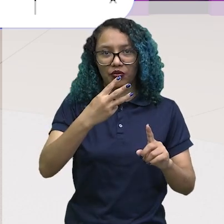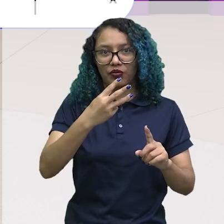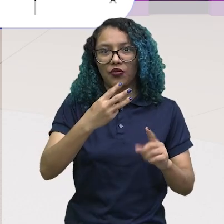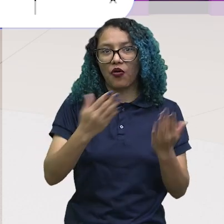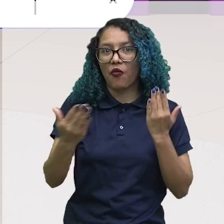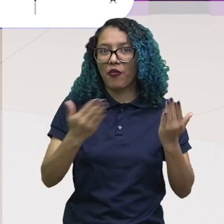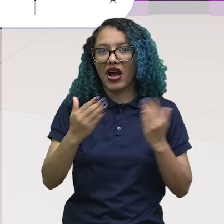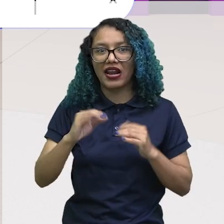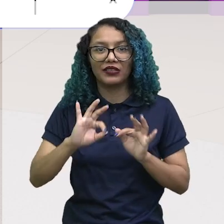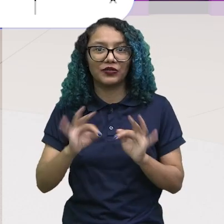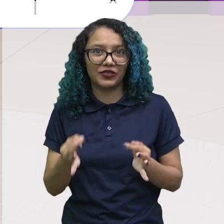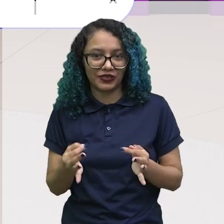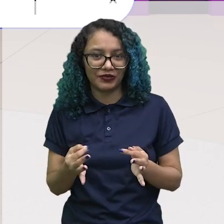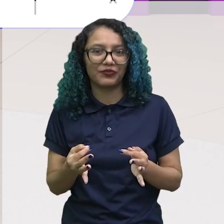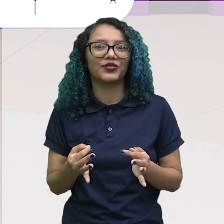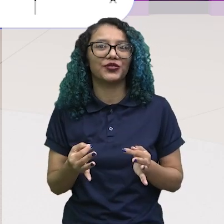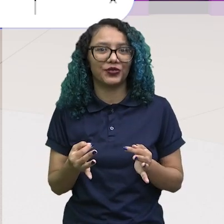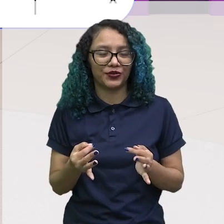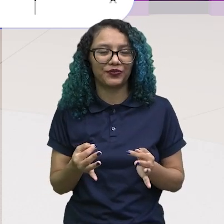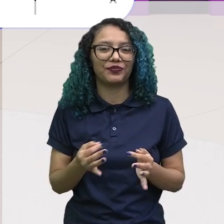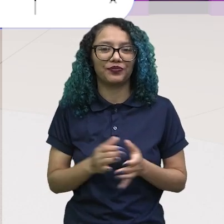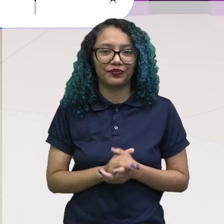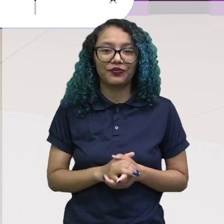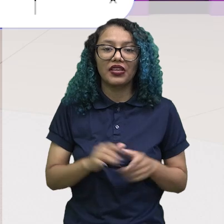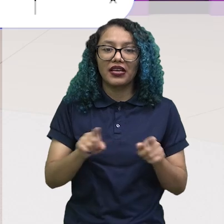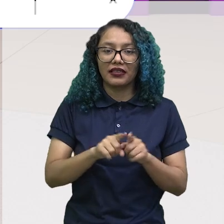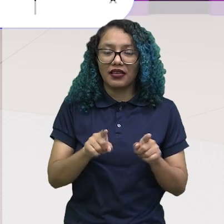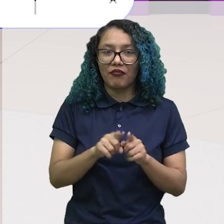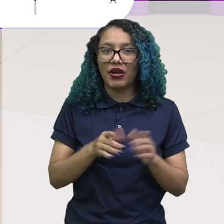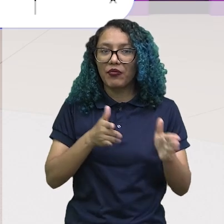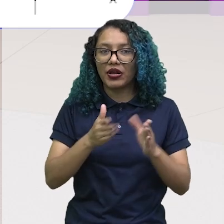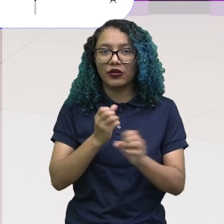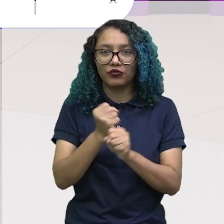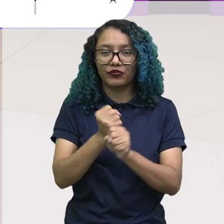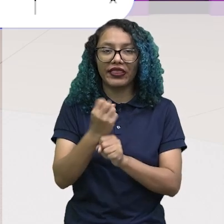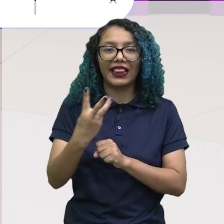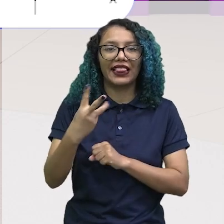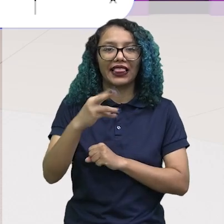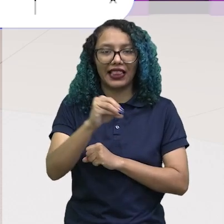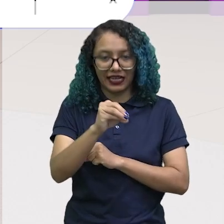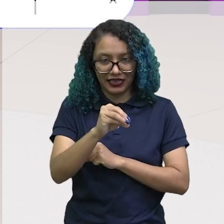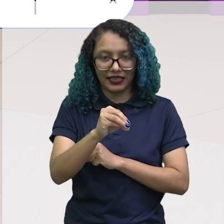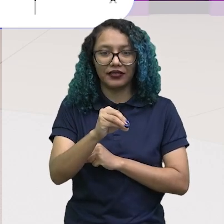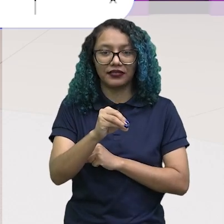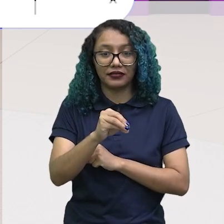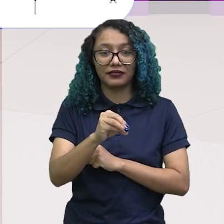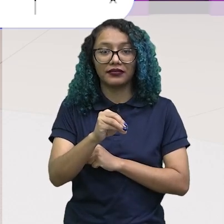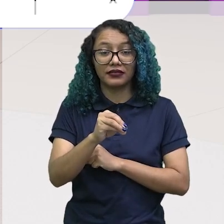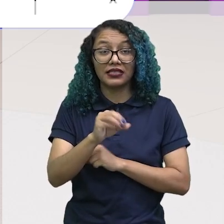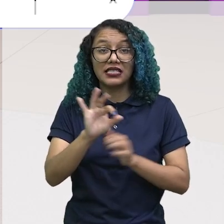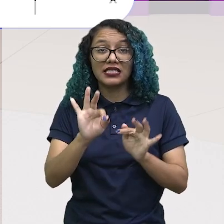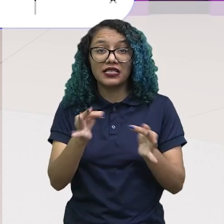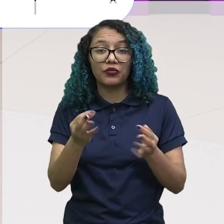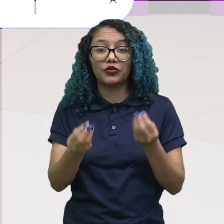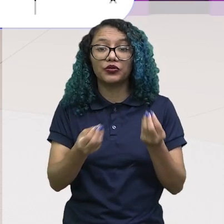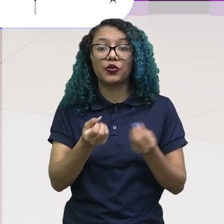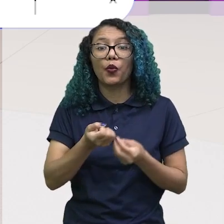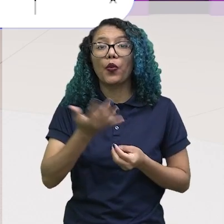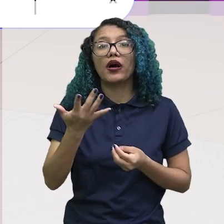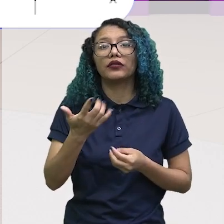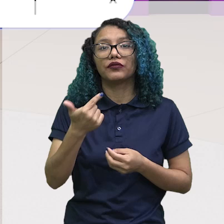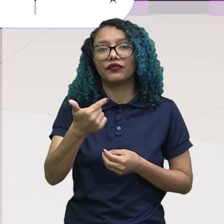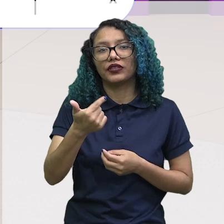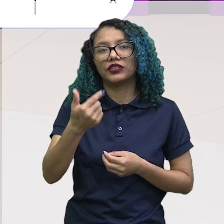em juros simples. E, finalmente, fazendo aqui a comparação, em 30 anos, esse rendimento em juros simples foi